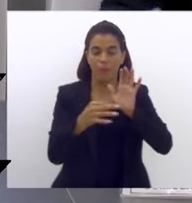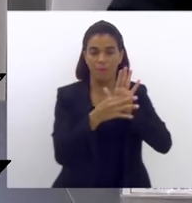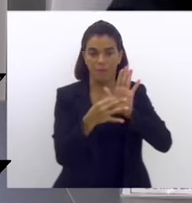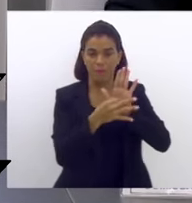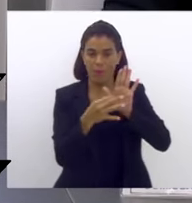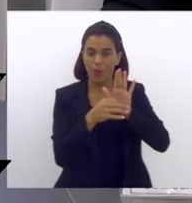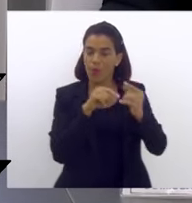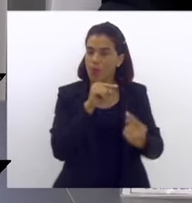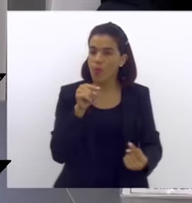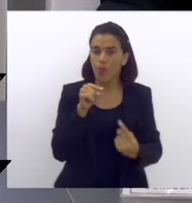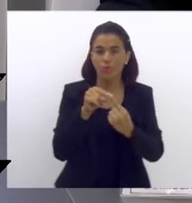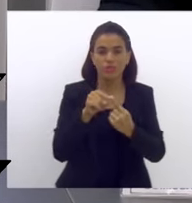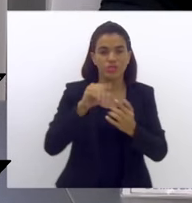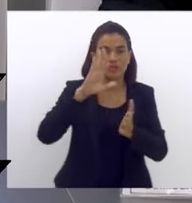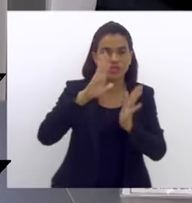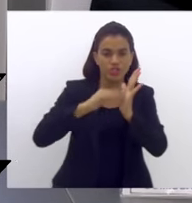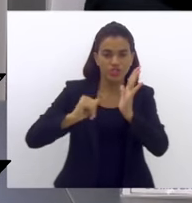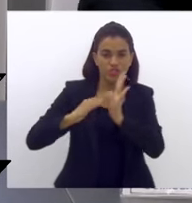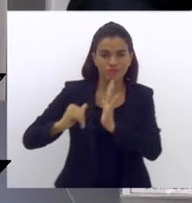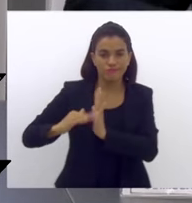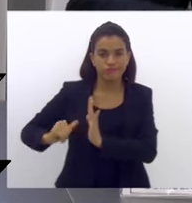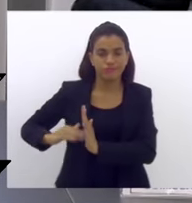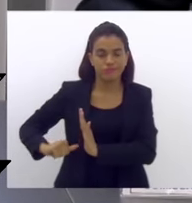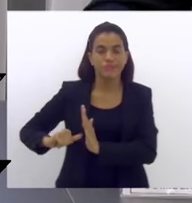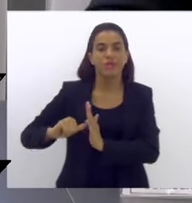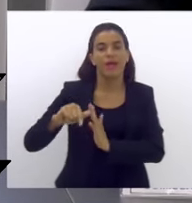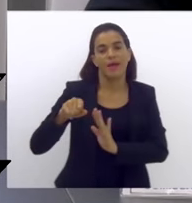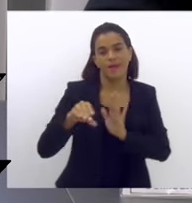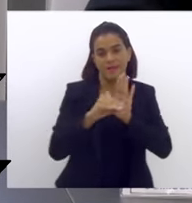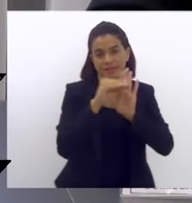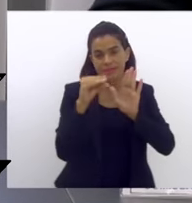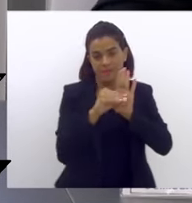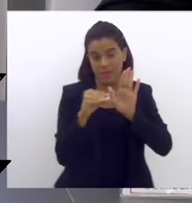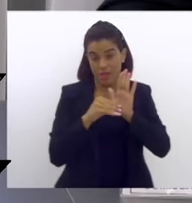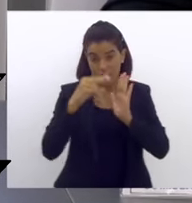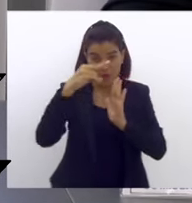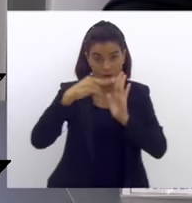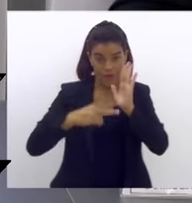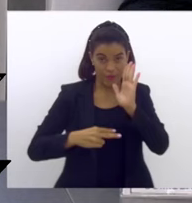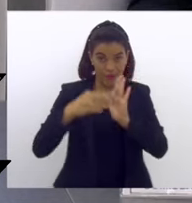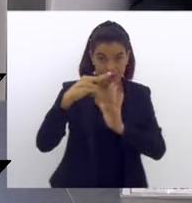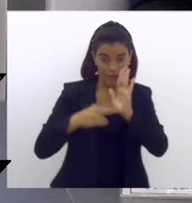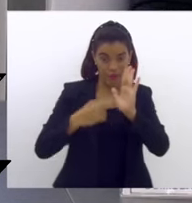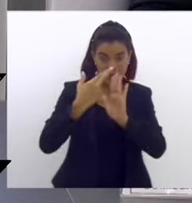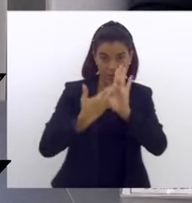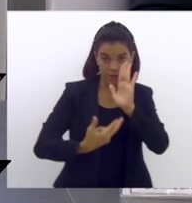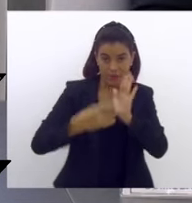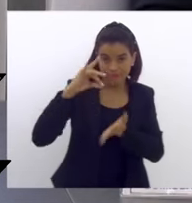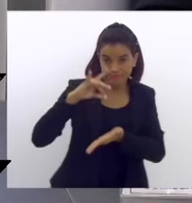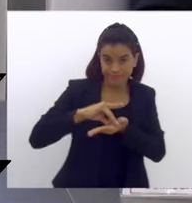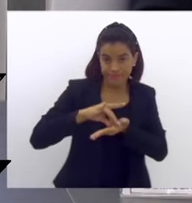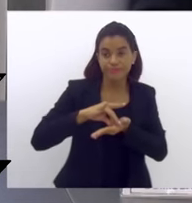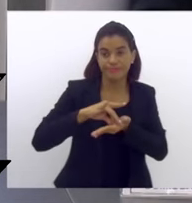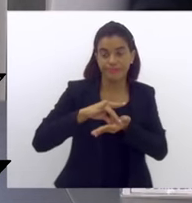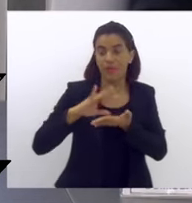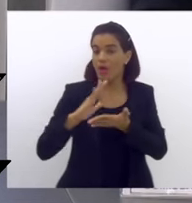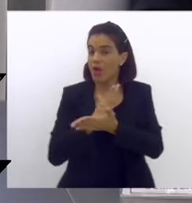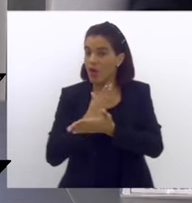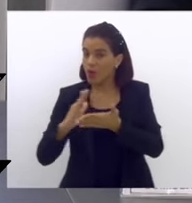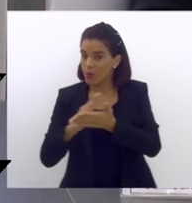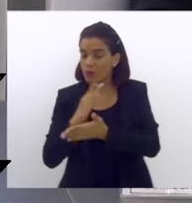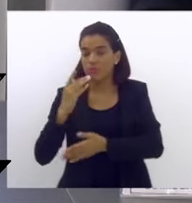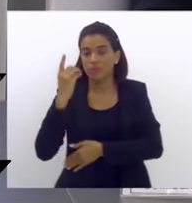sentido de rejeitar as emendas então eu vou ler o o o relatório original para que se algum algum Deputado queira